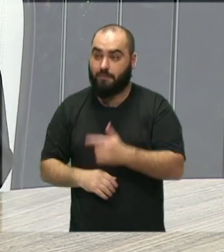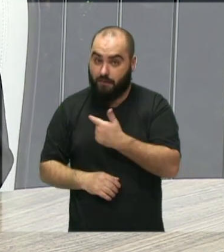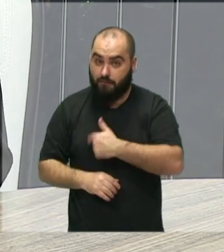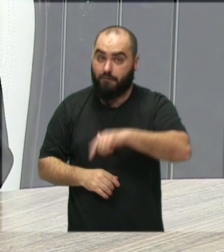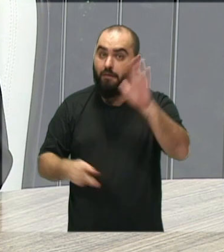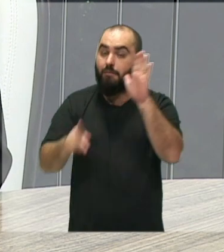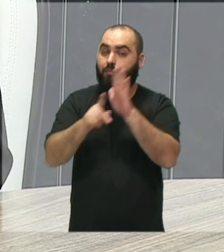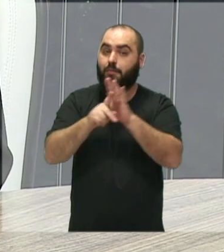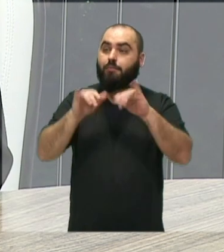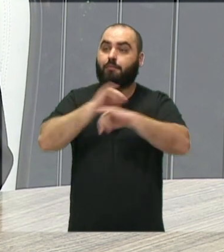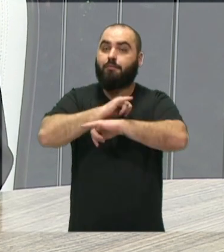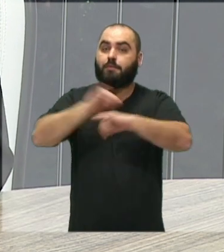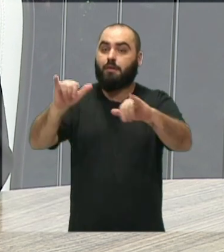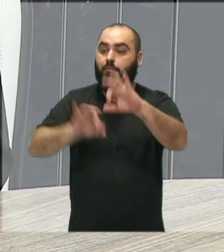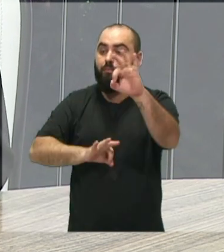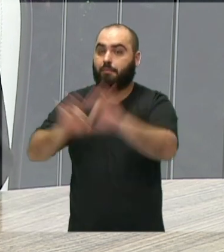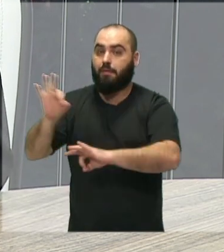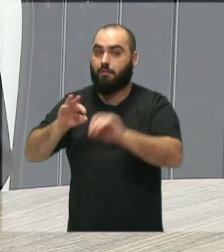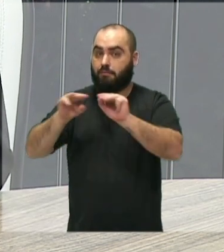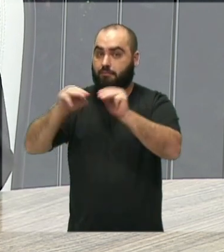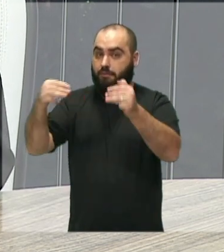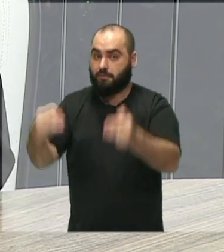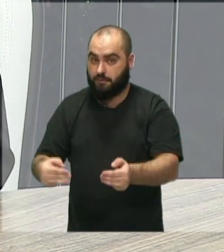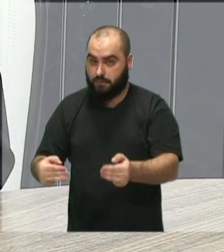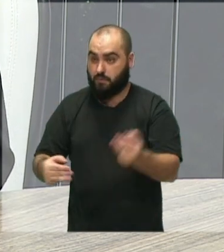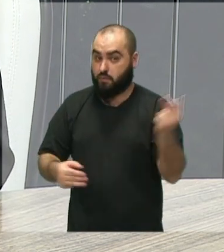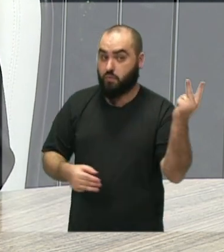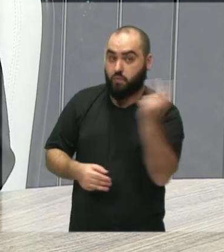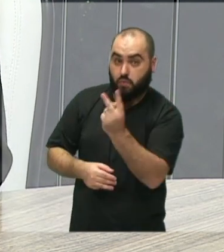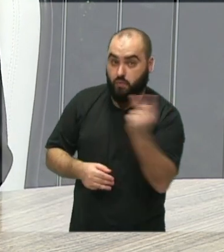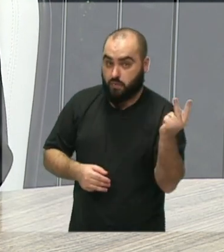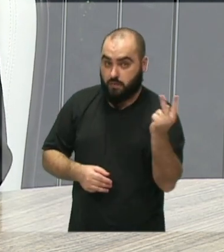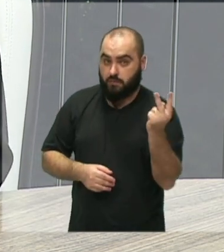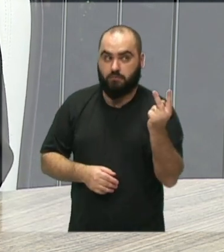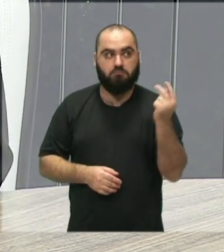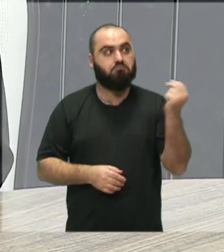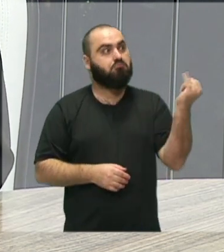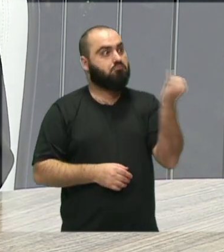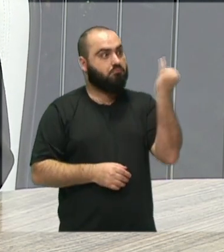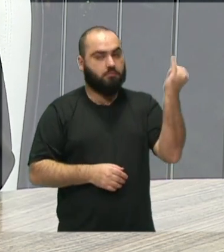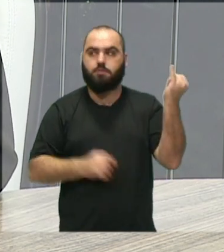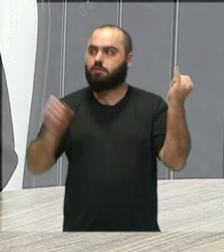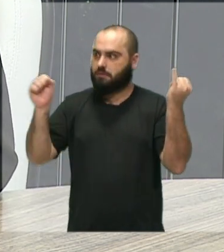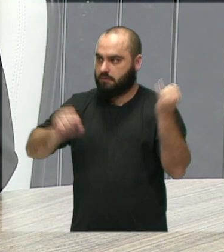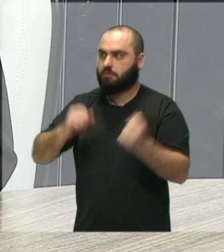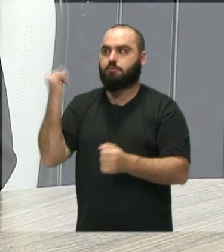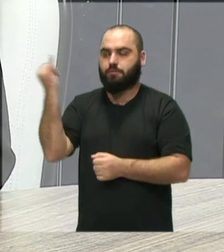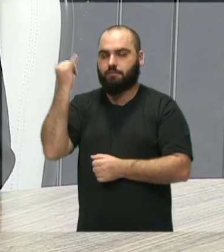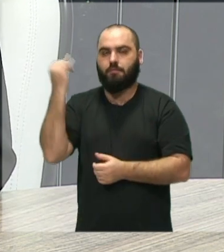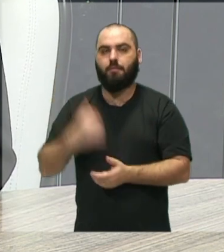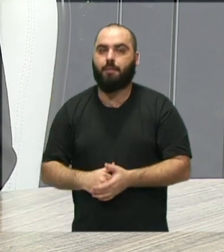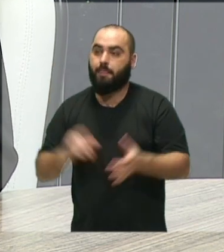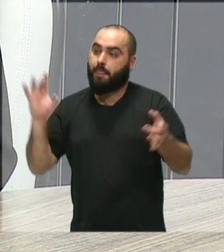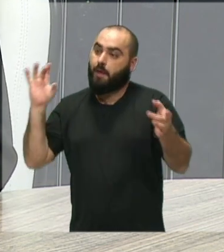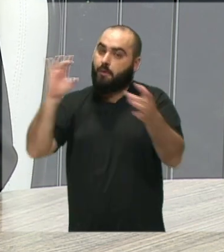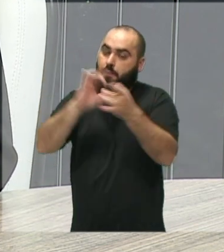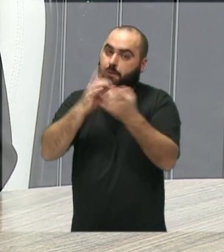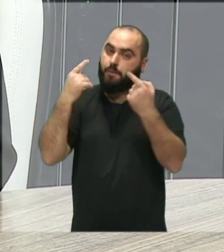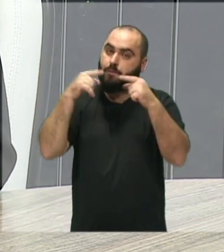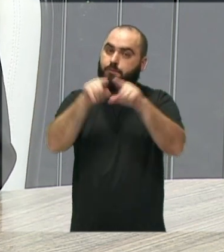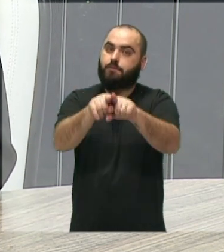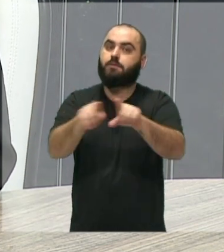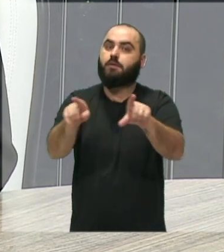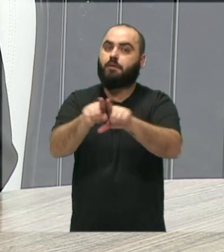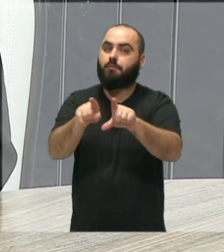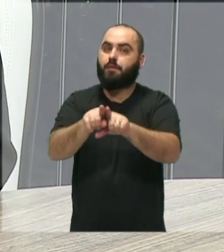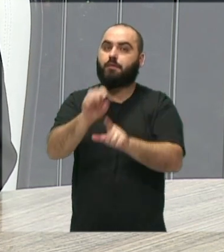planos museológicos, tanto do Museu Etno como do Museu Histórico. Em Importante. conjunto, bem importante, exatamente. Em conjunto disso também o